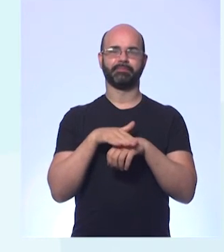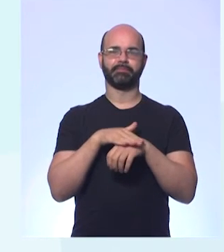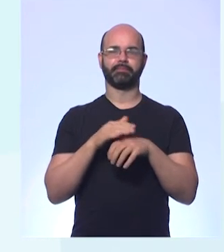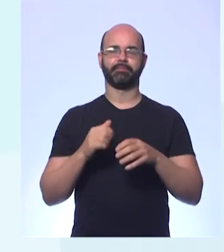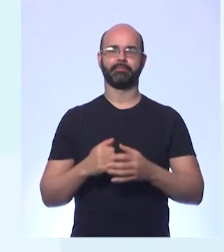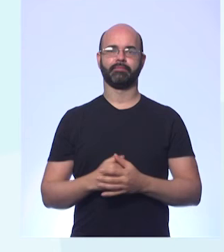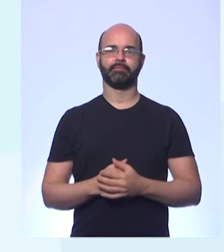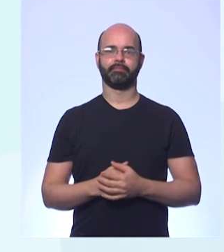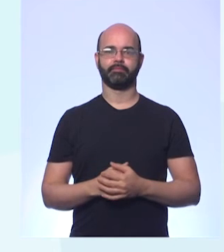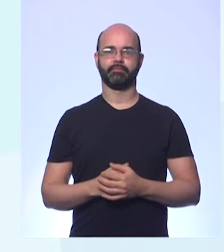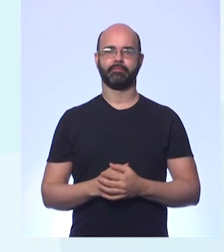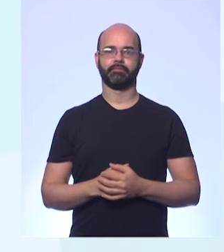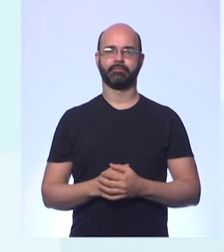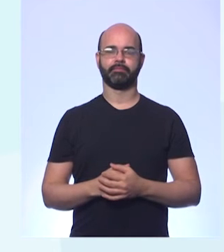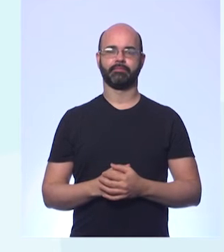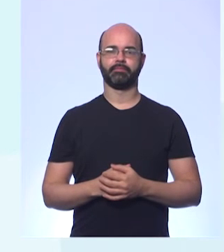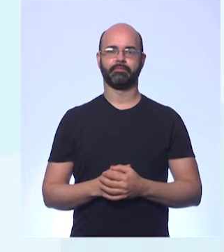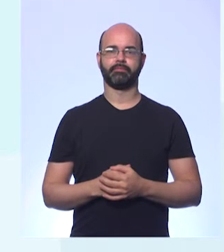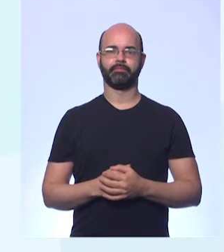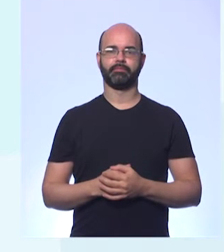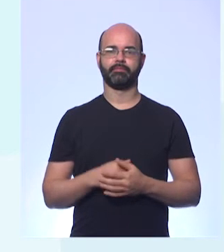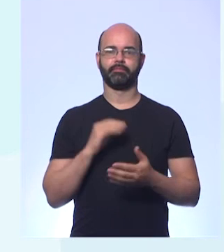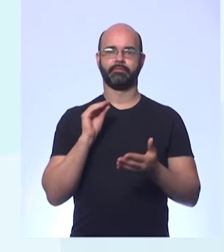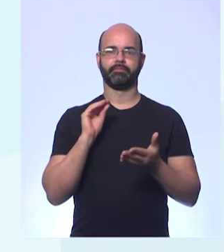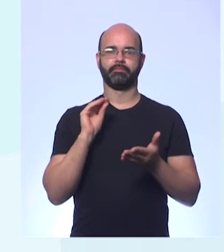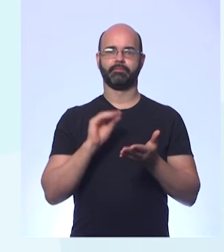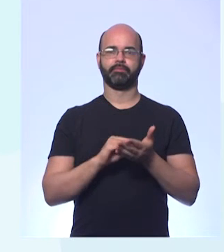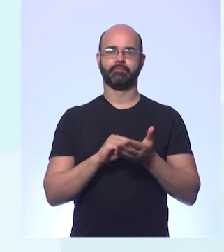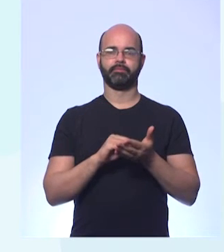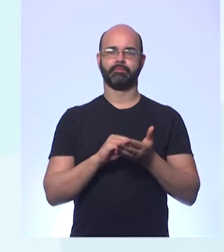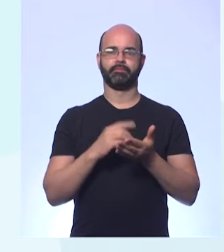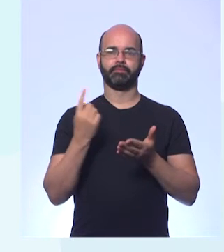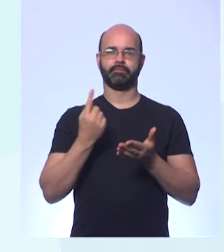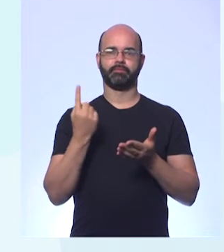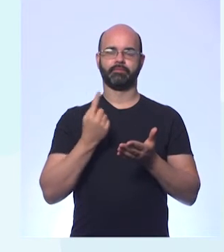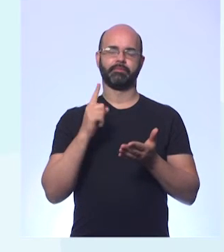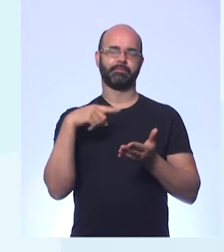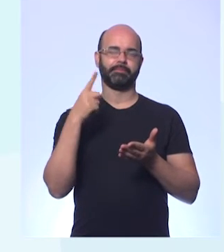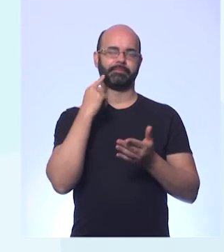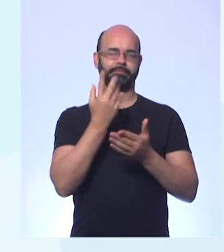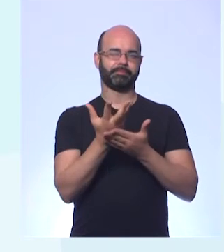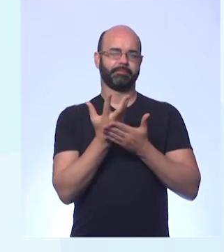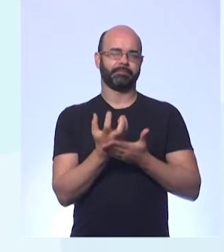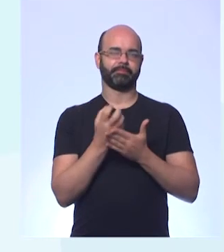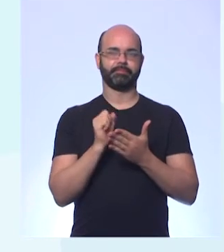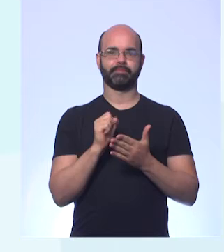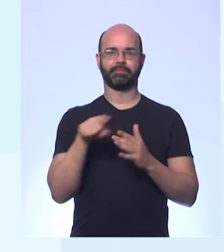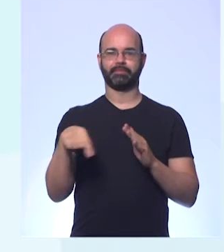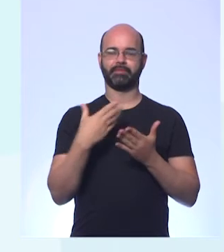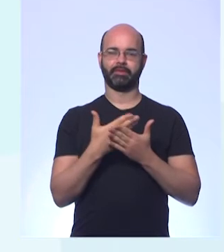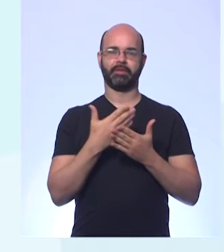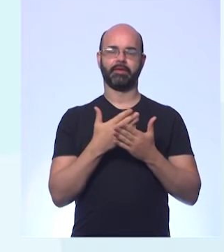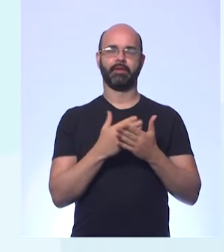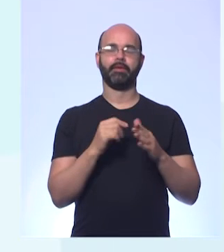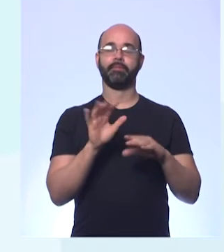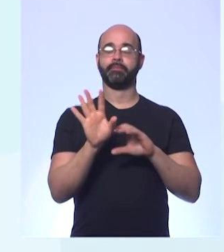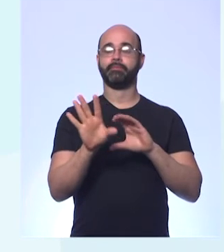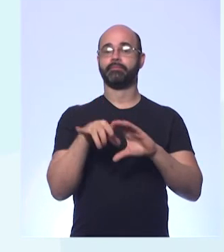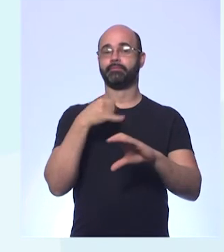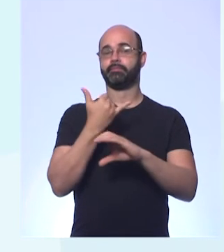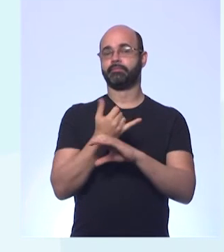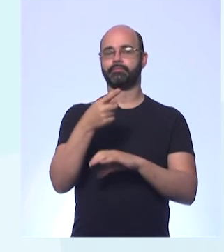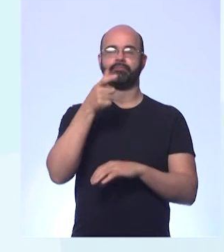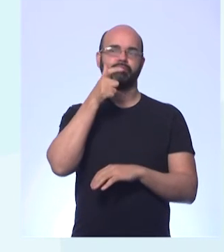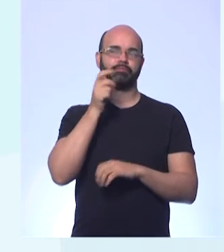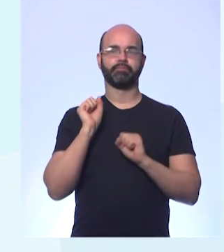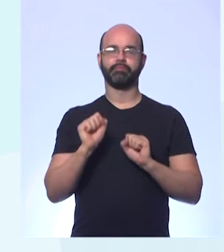bora lá, ó. Vamos para a primeira anotação aí de vocês, depois vocês podem tirar um print. Lembrando que essa aula fica gravada aí no YouTube, vocês podem